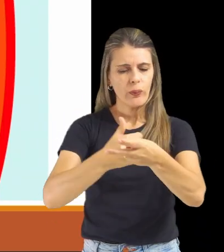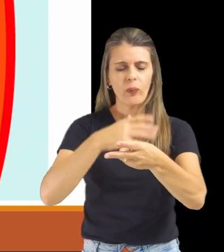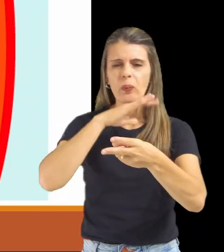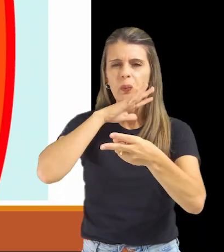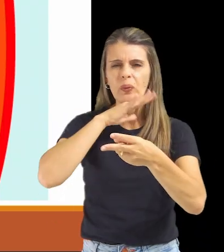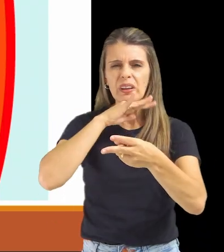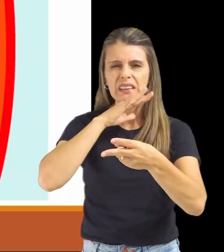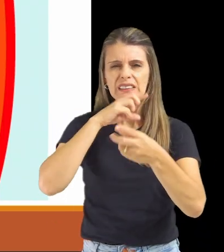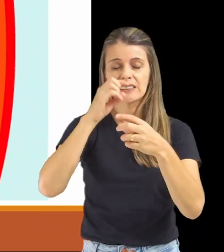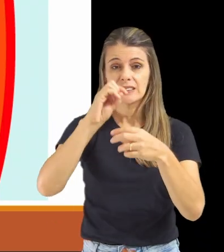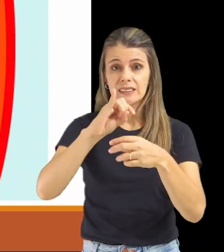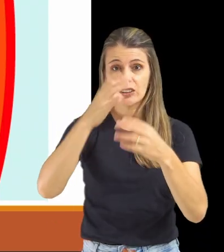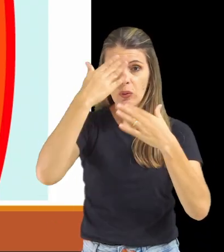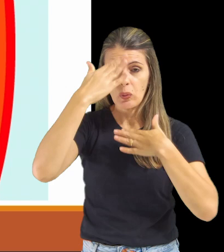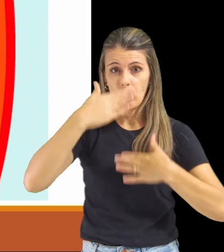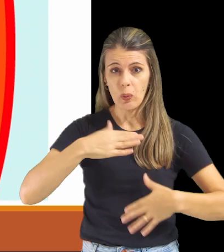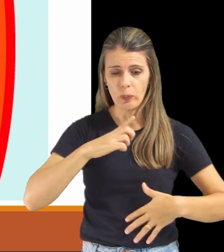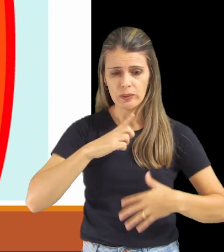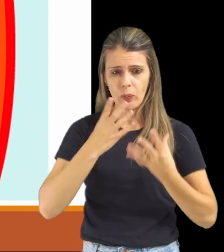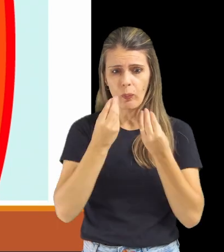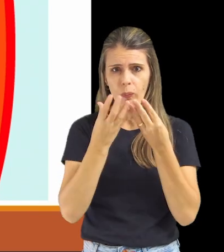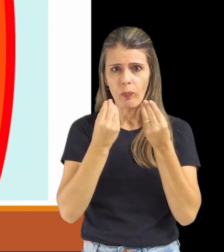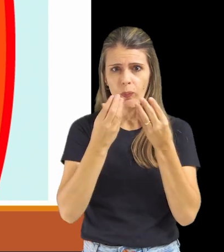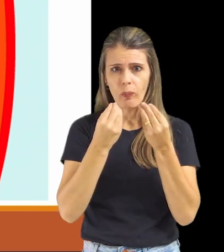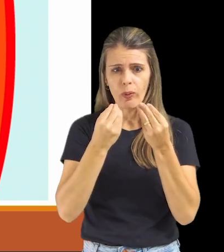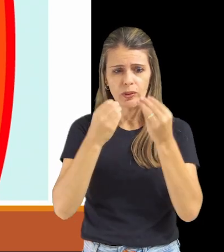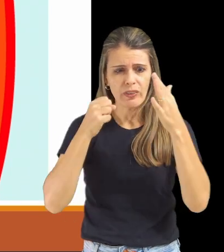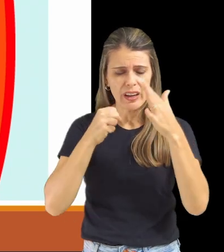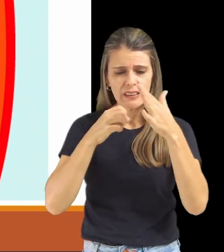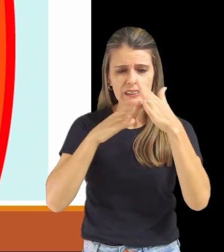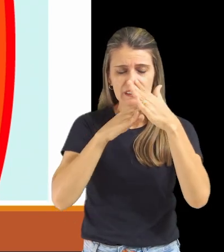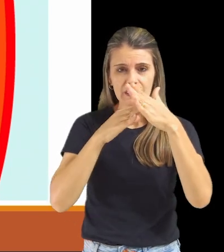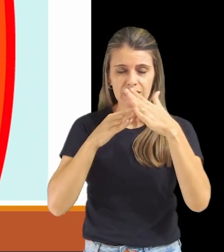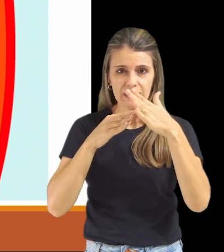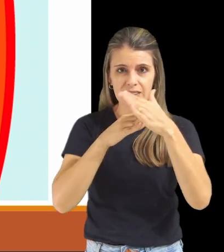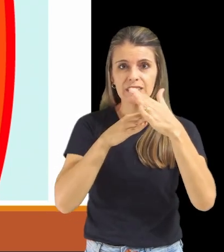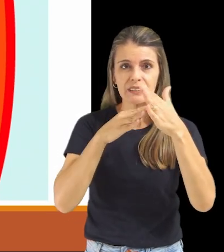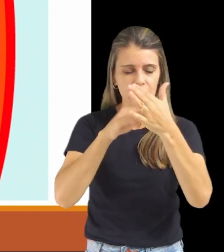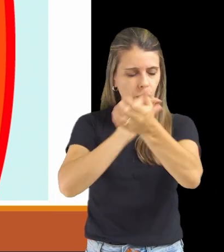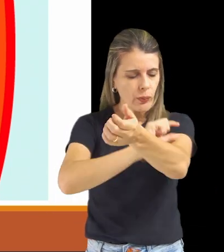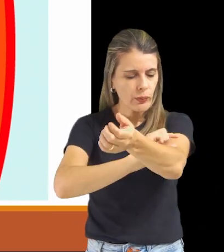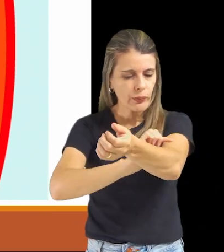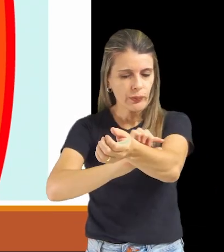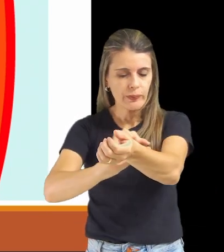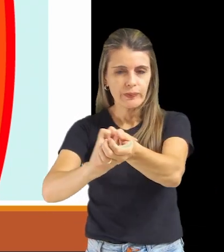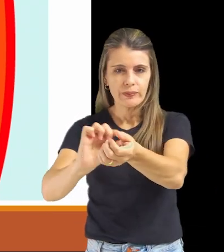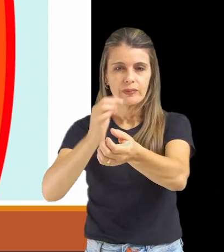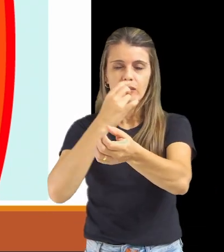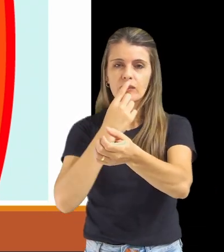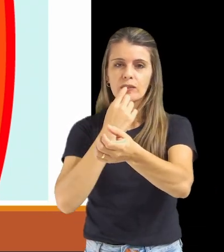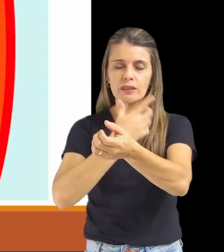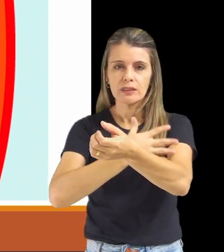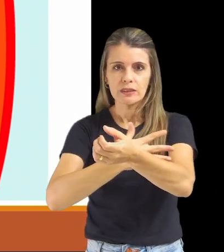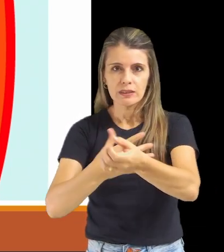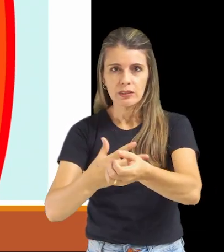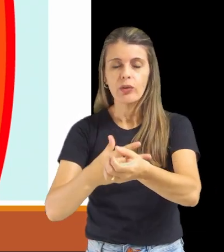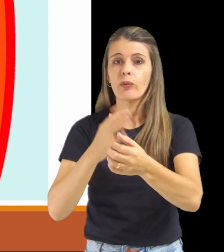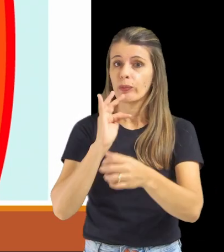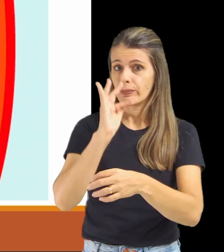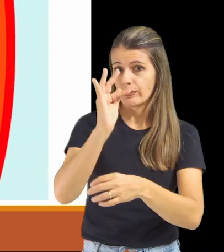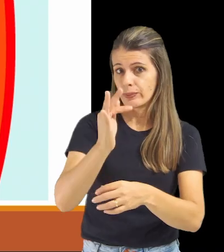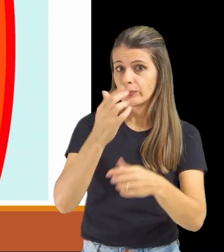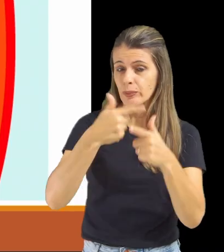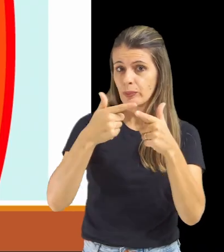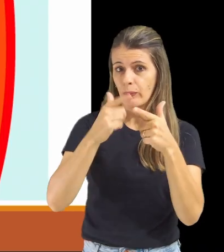vai se solidificando e vai entupindo vasos e veias e, consequentemente, pode trazer problemas